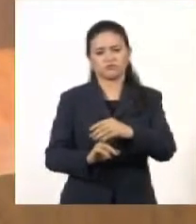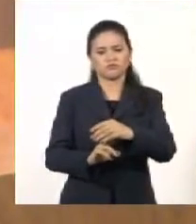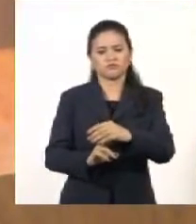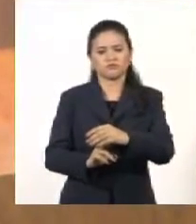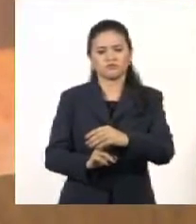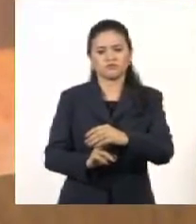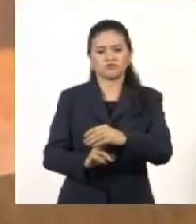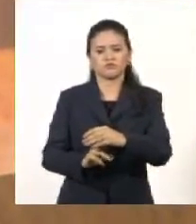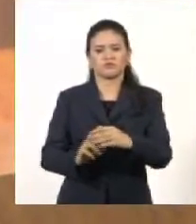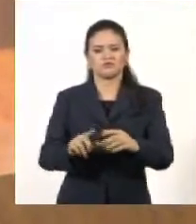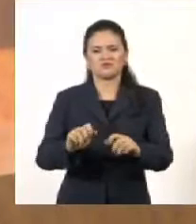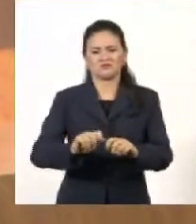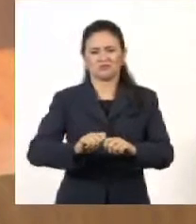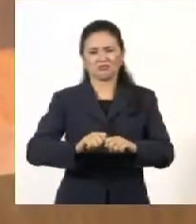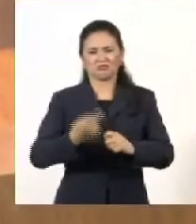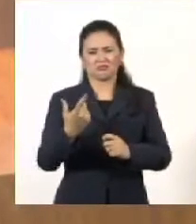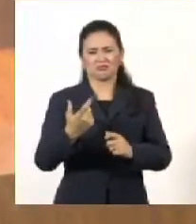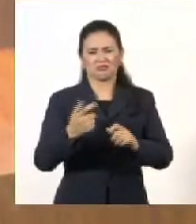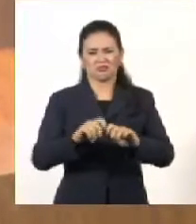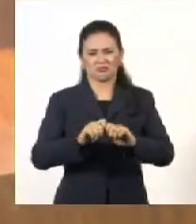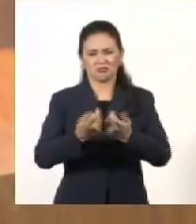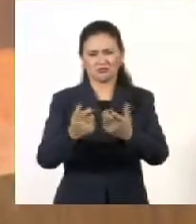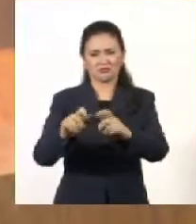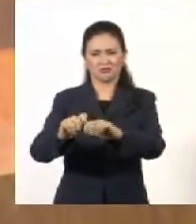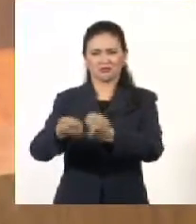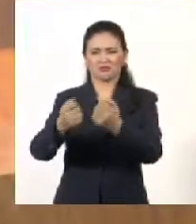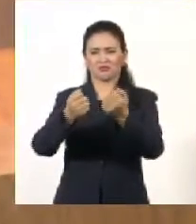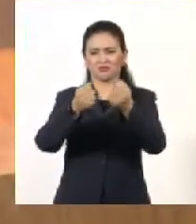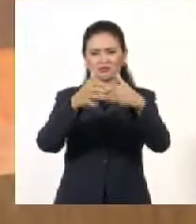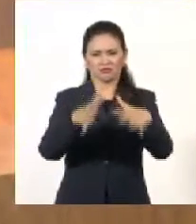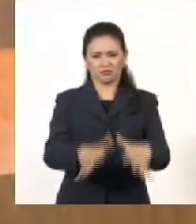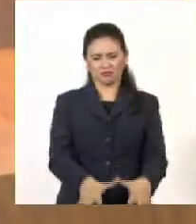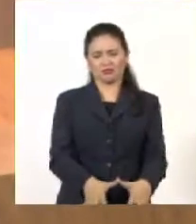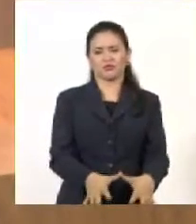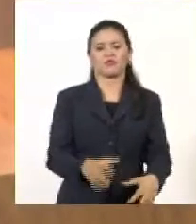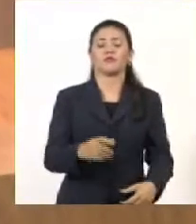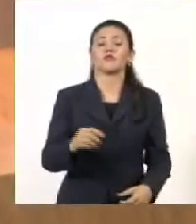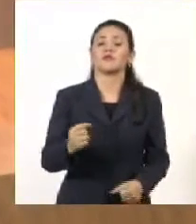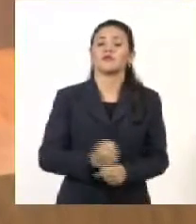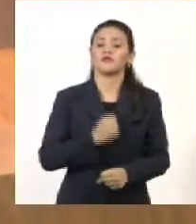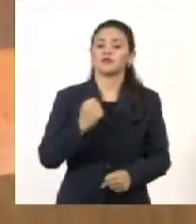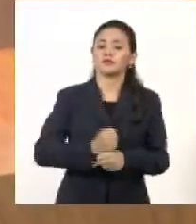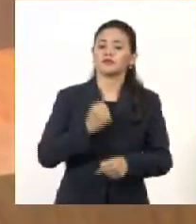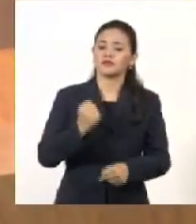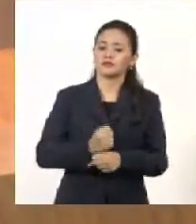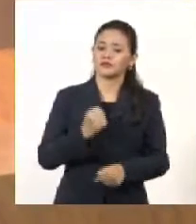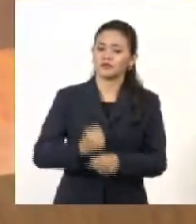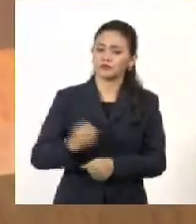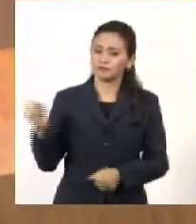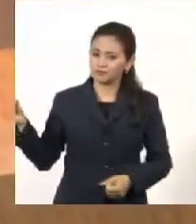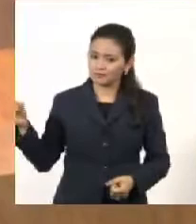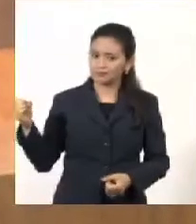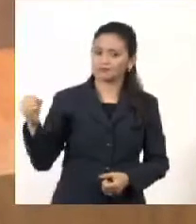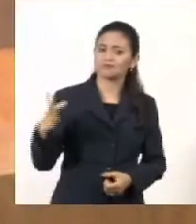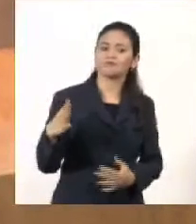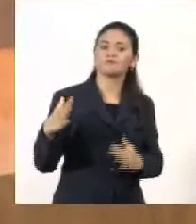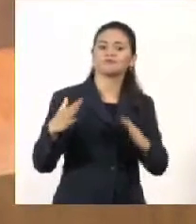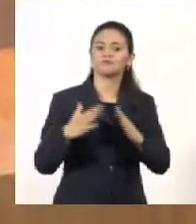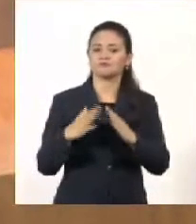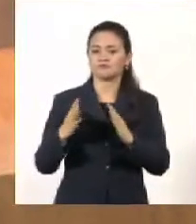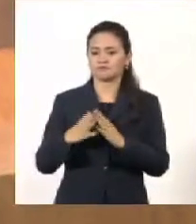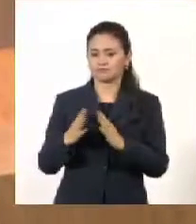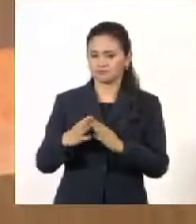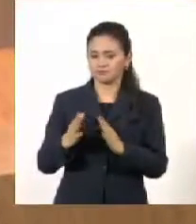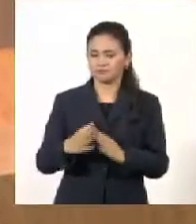sendo depredados, estão sendo derrubados para a construção de novos prédios naquela cidade. É preciso que os